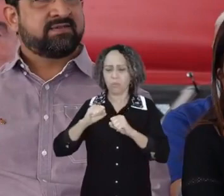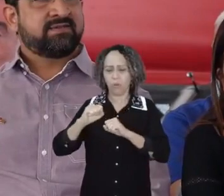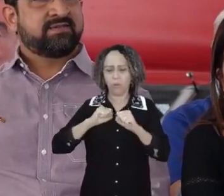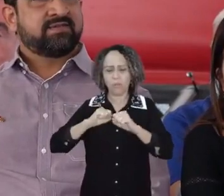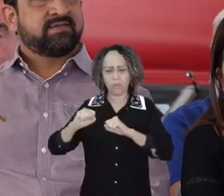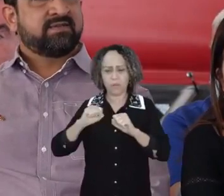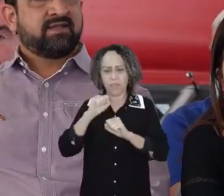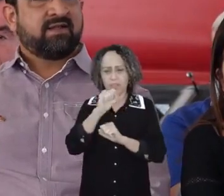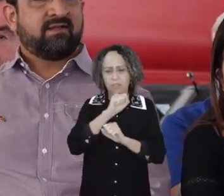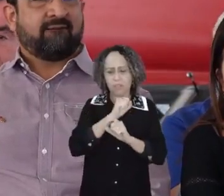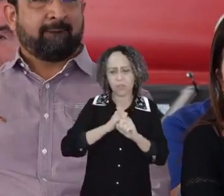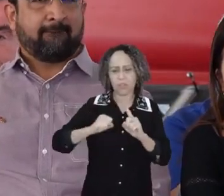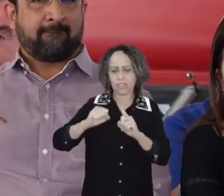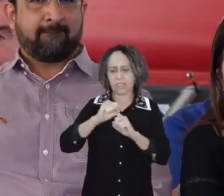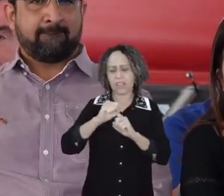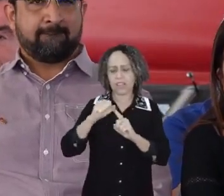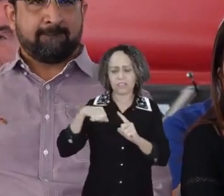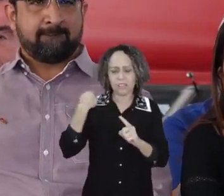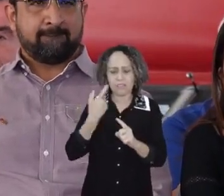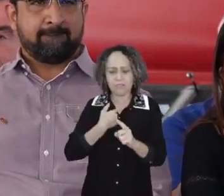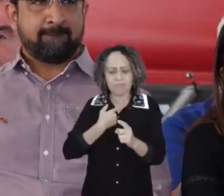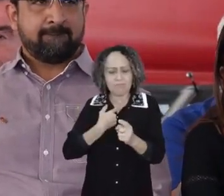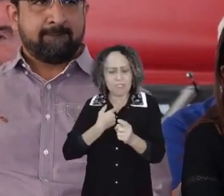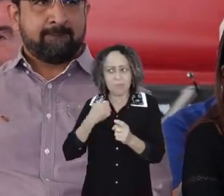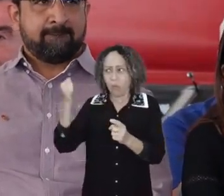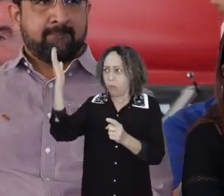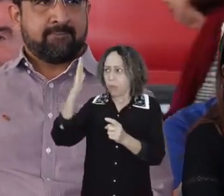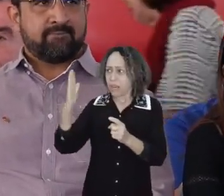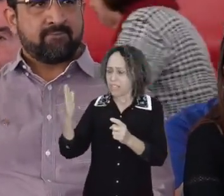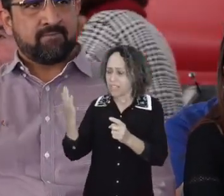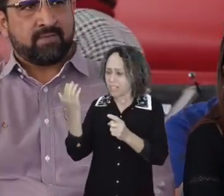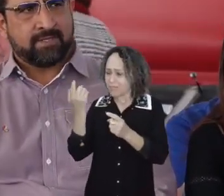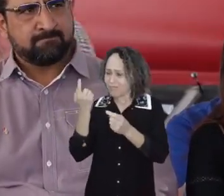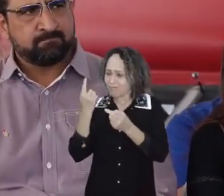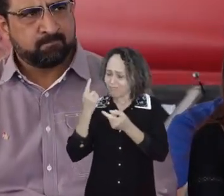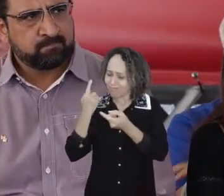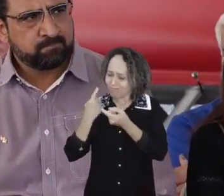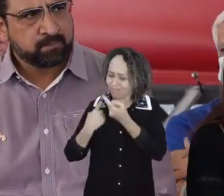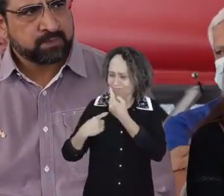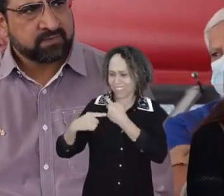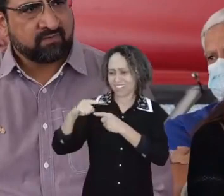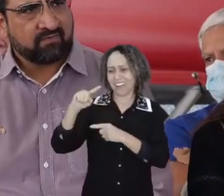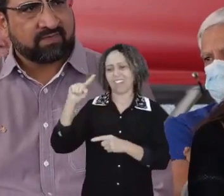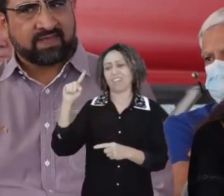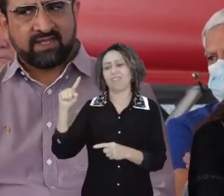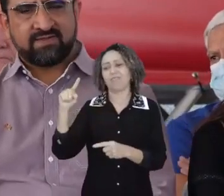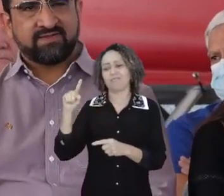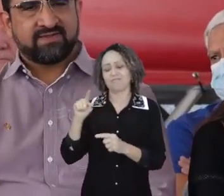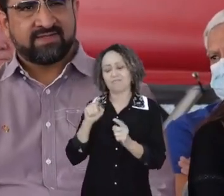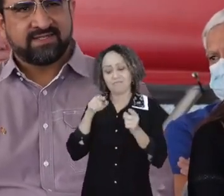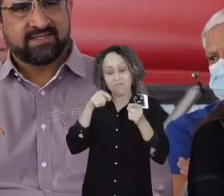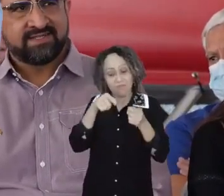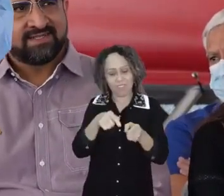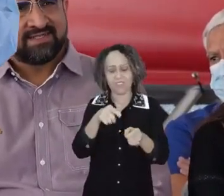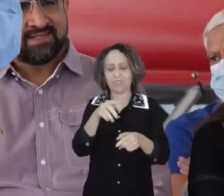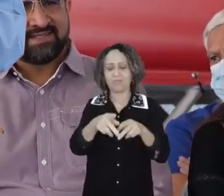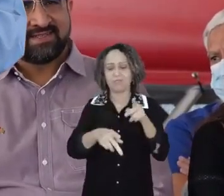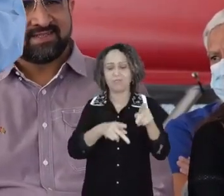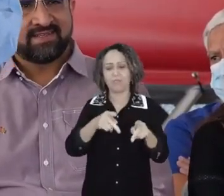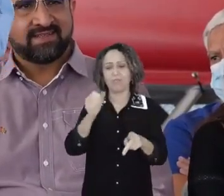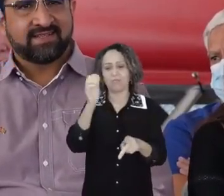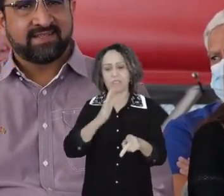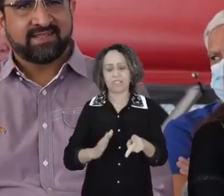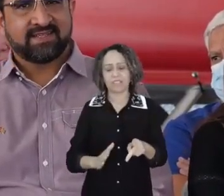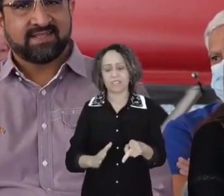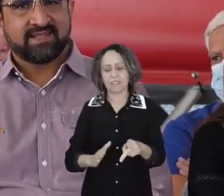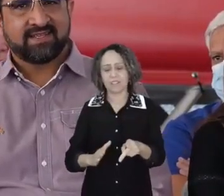para o povo brasileiro. E não tinha outro estado melhor para nós começarmos a nossa viagem, a